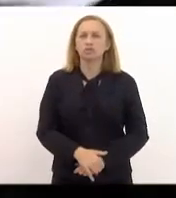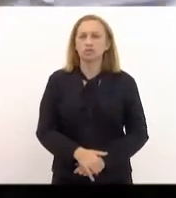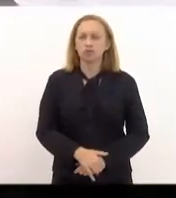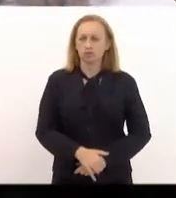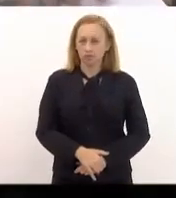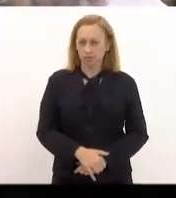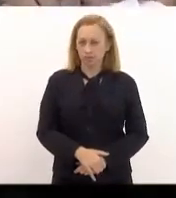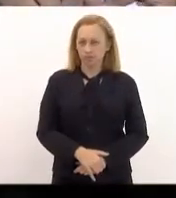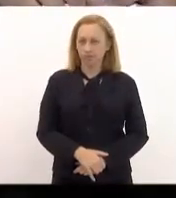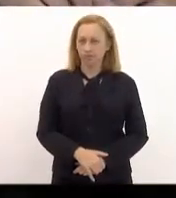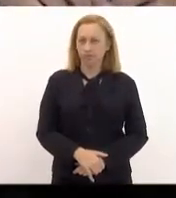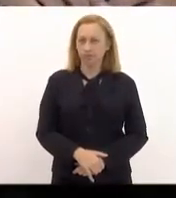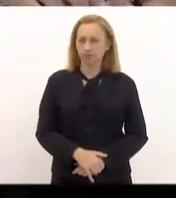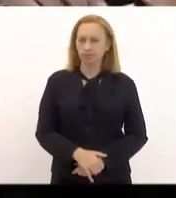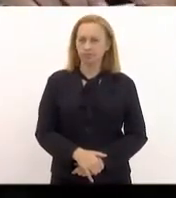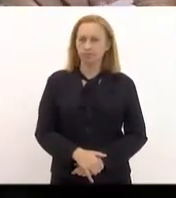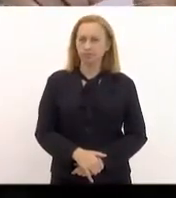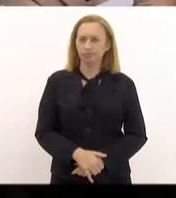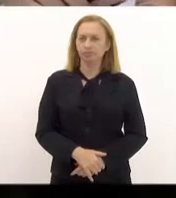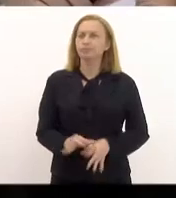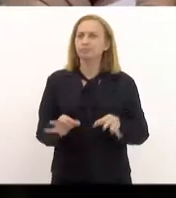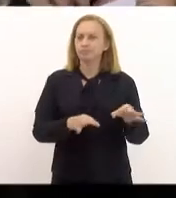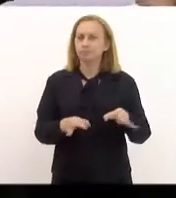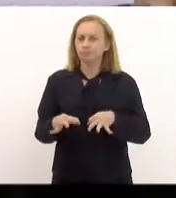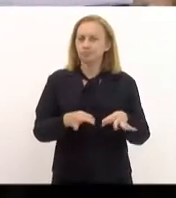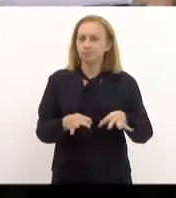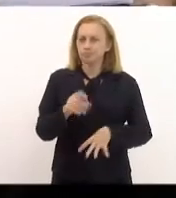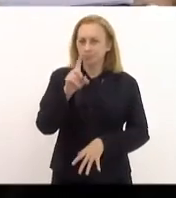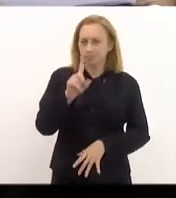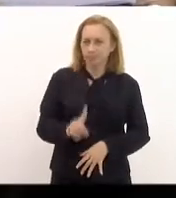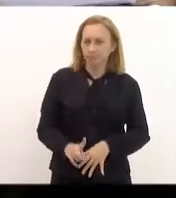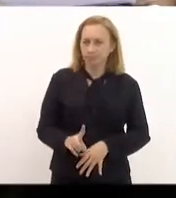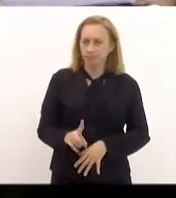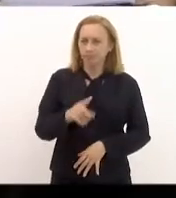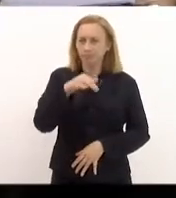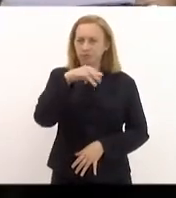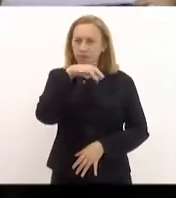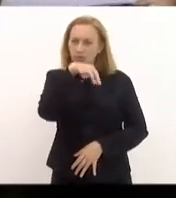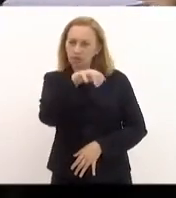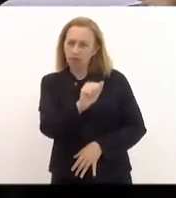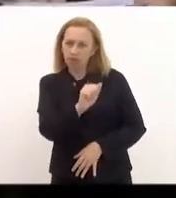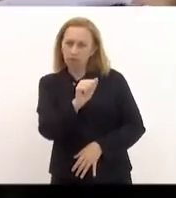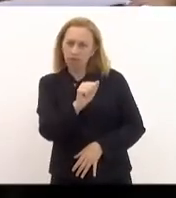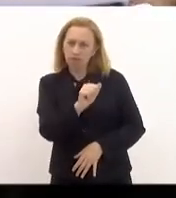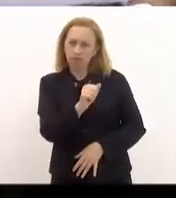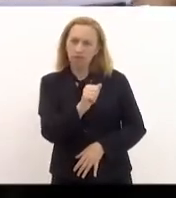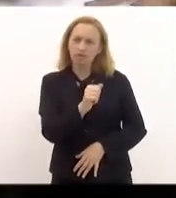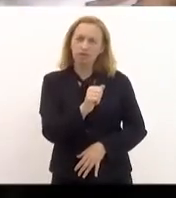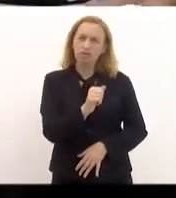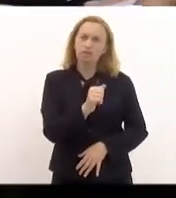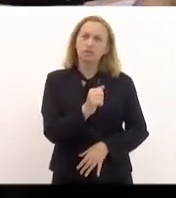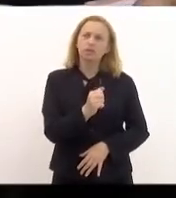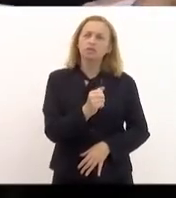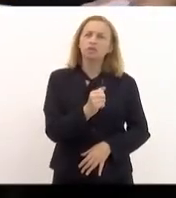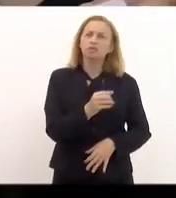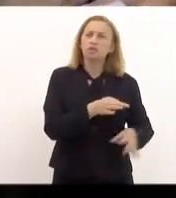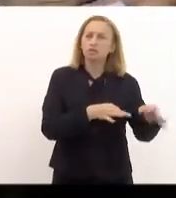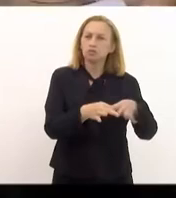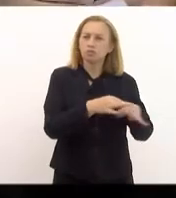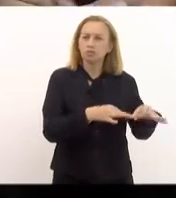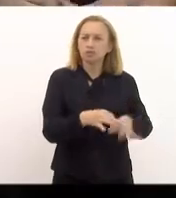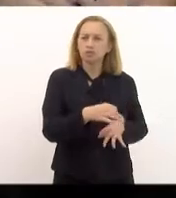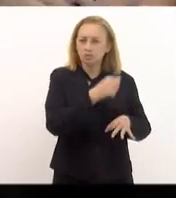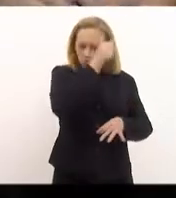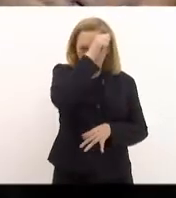maneira sistemática. Né? Ou seja, o plano diretor metropolitano adere aos planos municipais, os planos municipais enxergam o plano